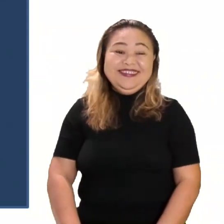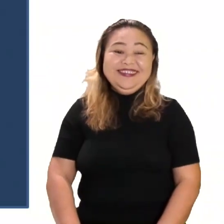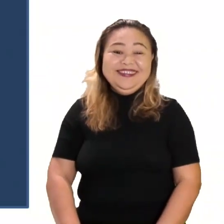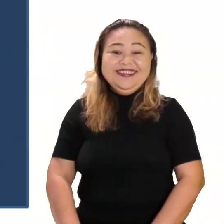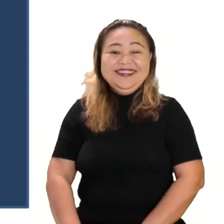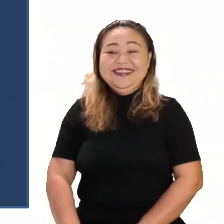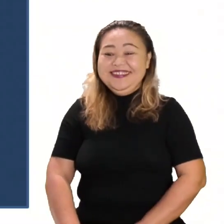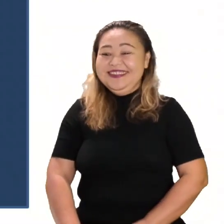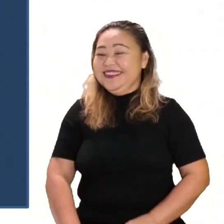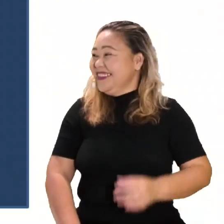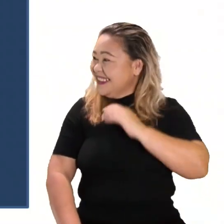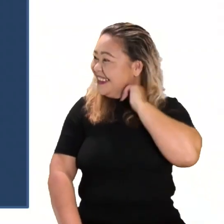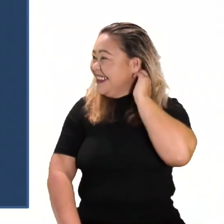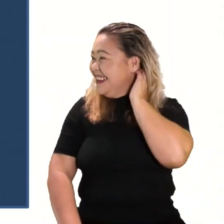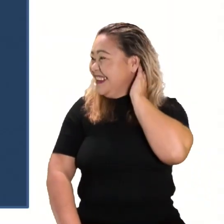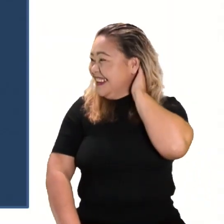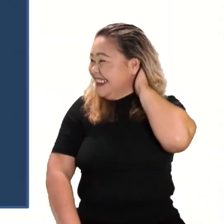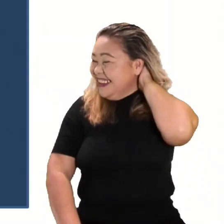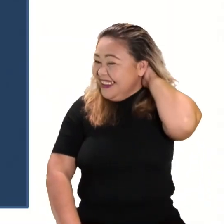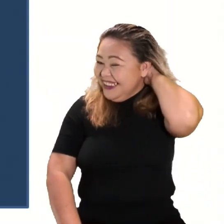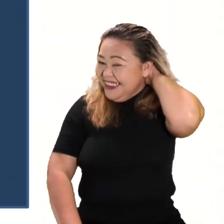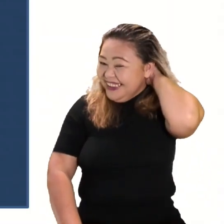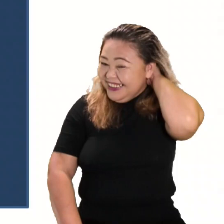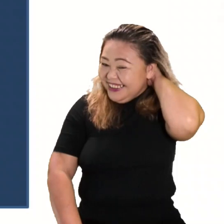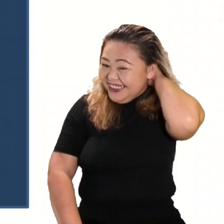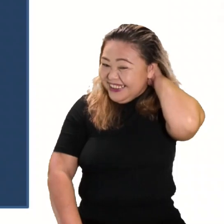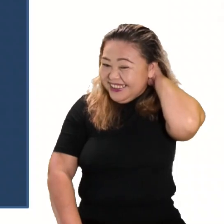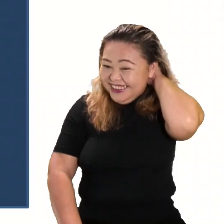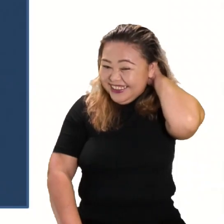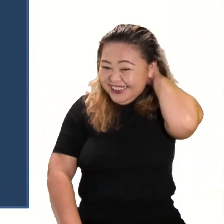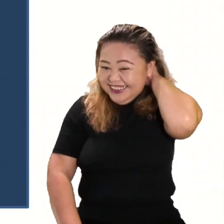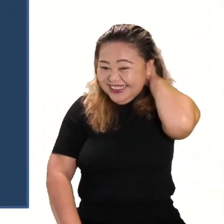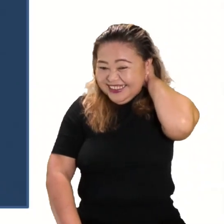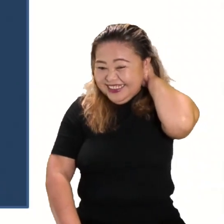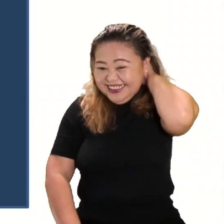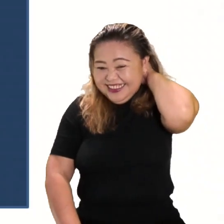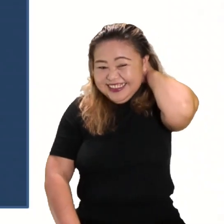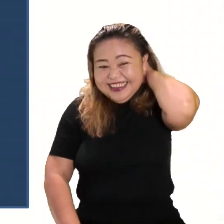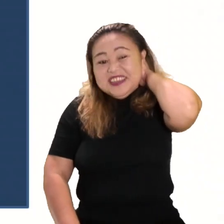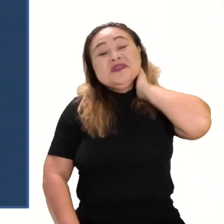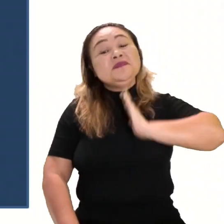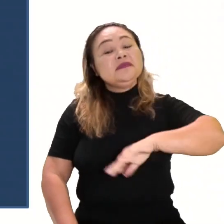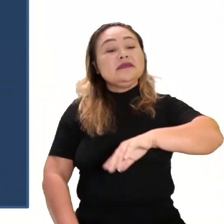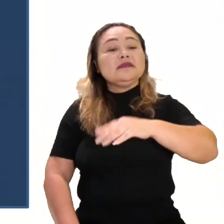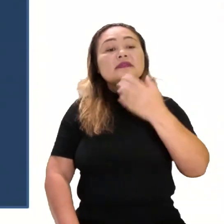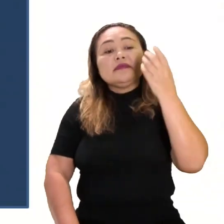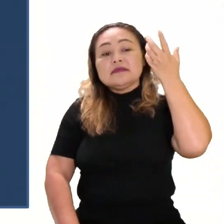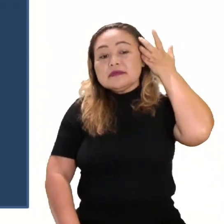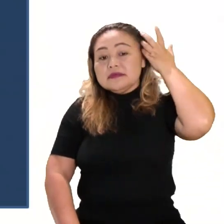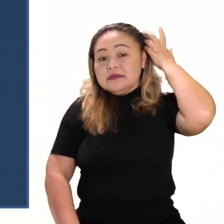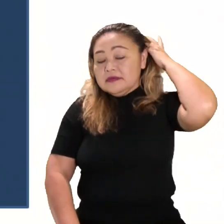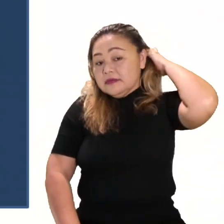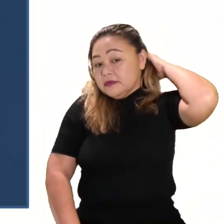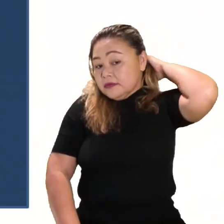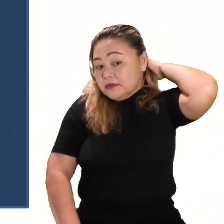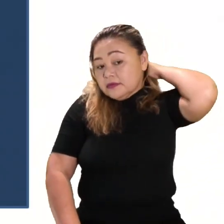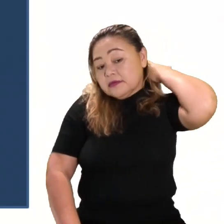Muito bem! Adoro a interpretação do relógio, professora Adelina, é top!